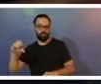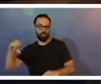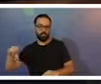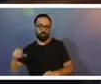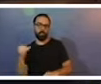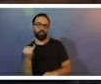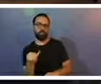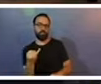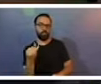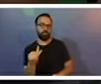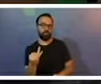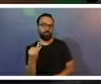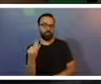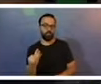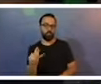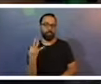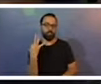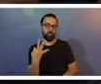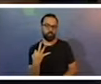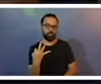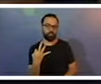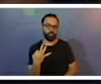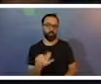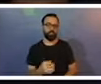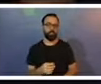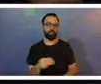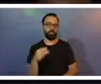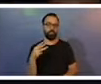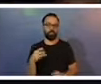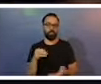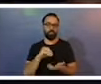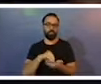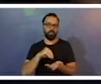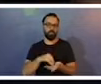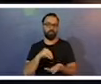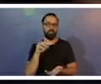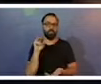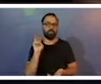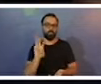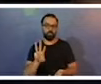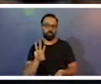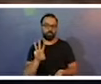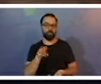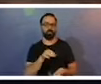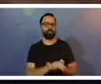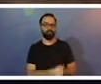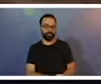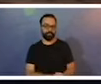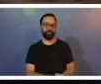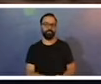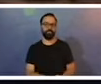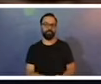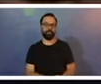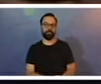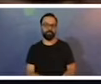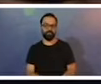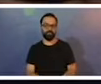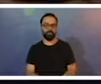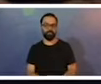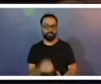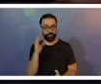38, 39, ou seja, ainda sobram, olha lá, 3 unidades,